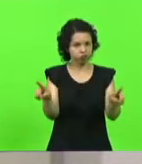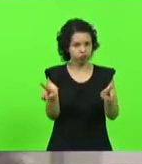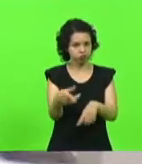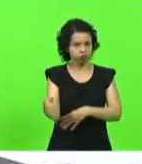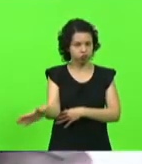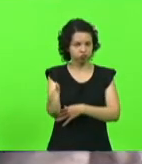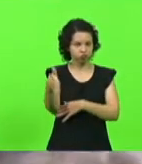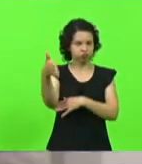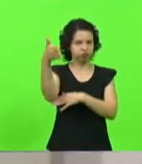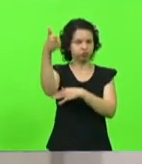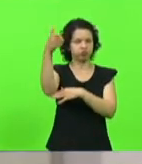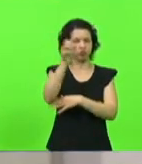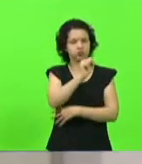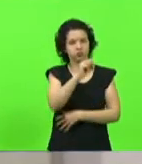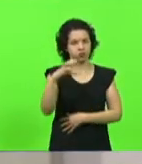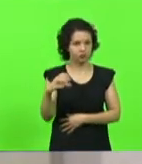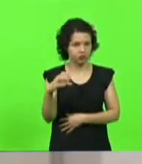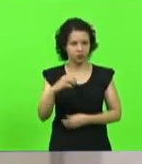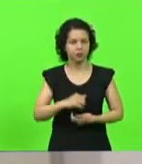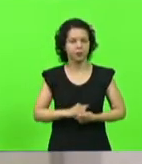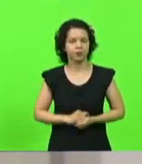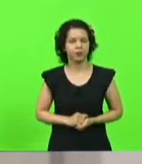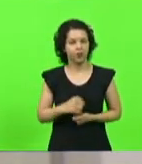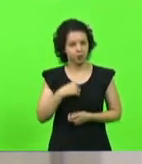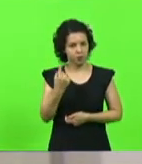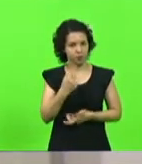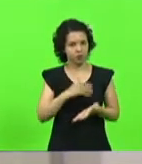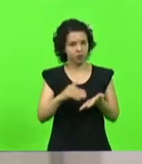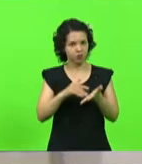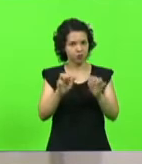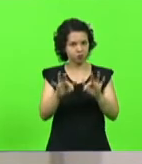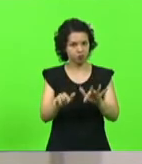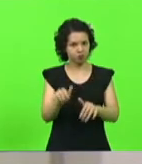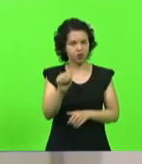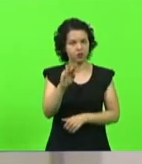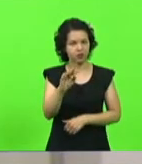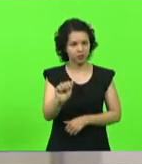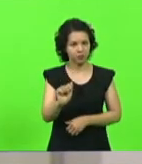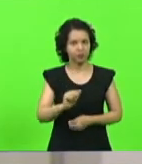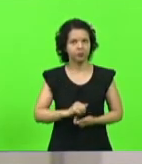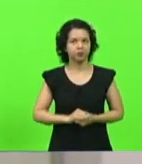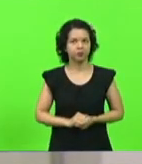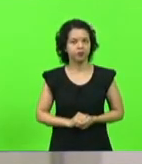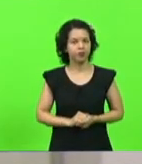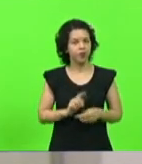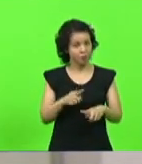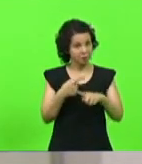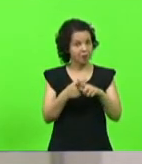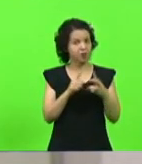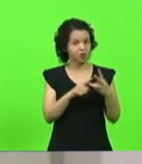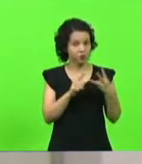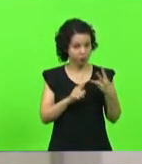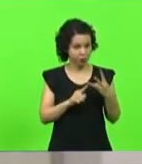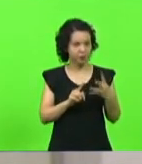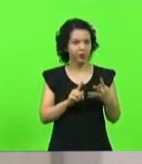constar, eu, primeiro secretário, lavrei a presente ata. Tem mais duas ainda, presidente.